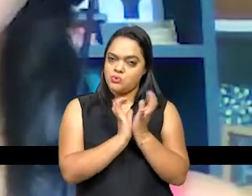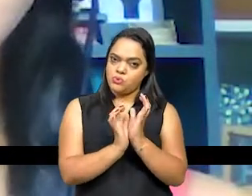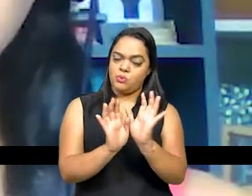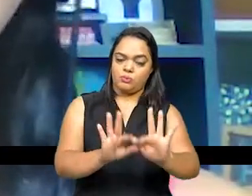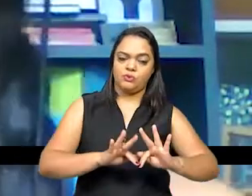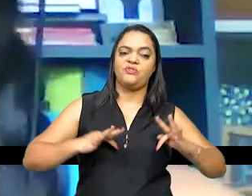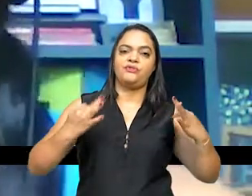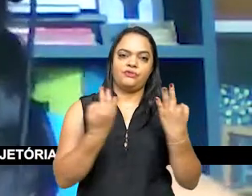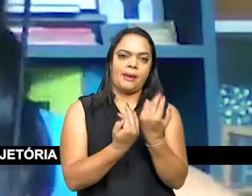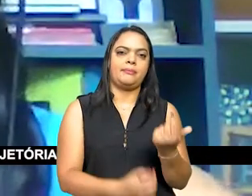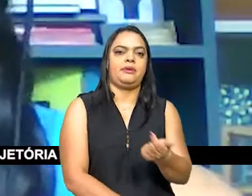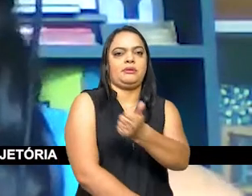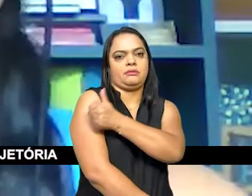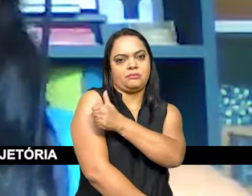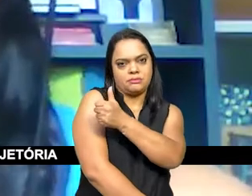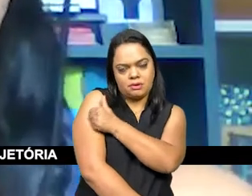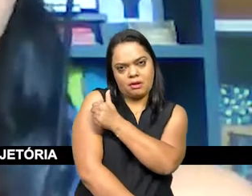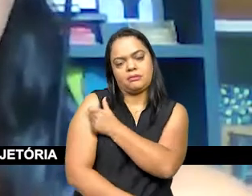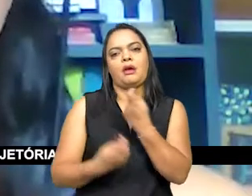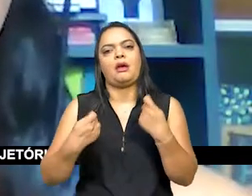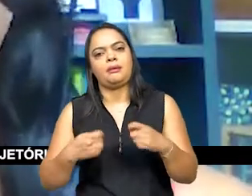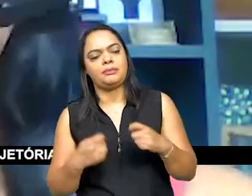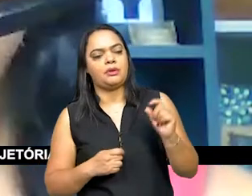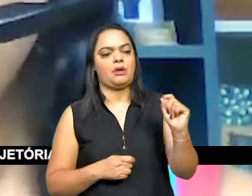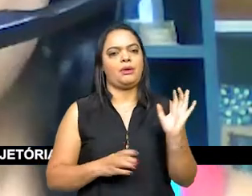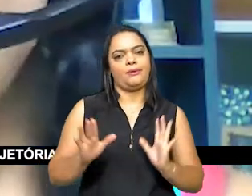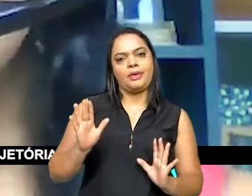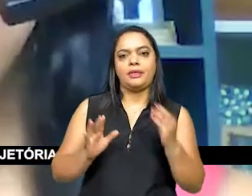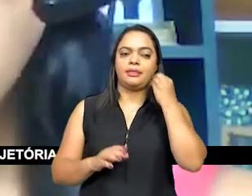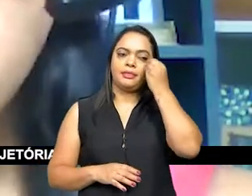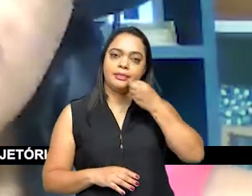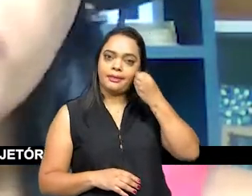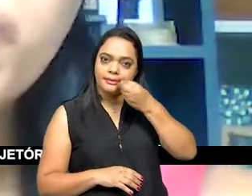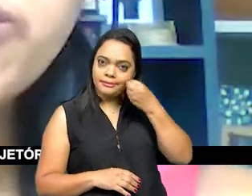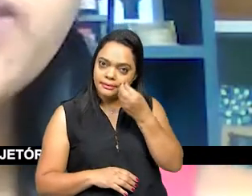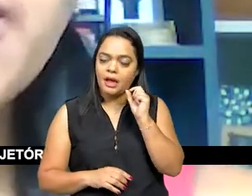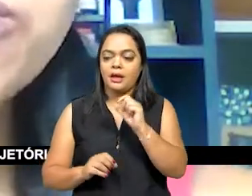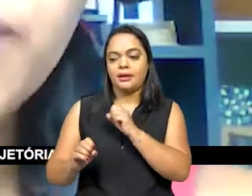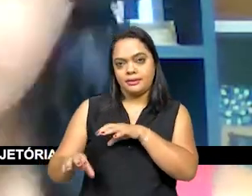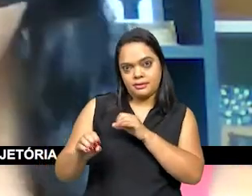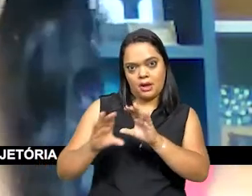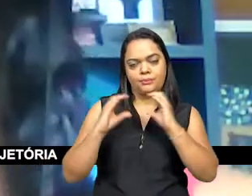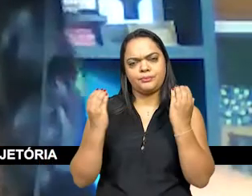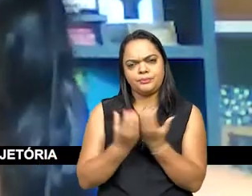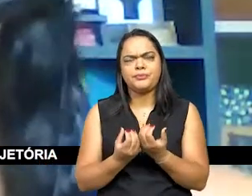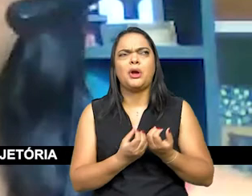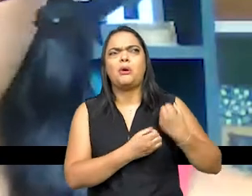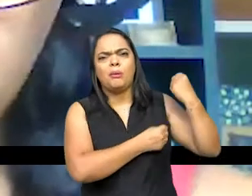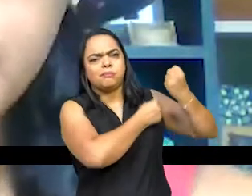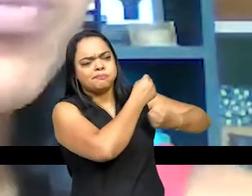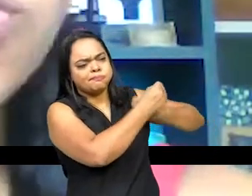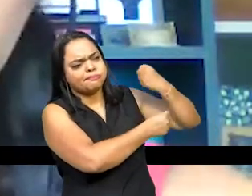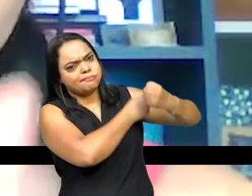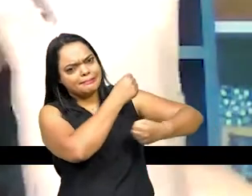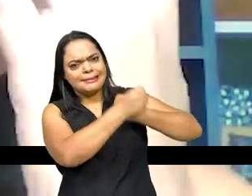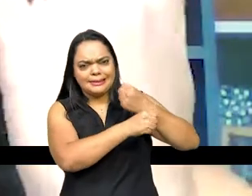pais destes alunos, e aí tem que se mapear aquela comunidade. A gente teve, por muito tempo no Brasil, uma trajetória que,